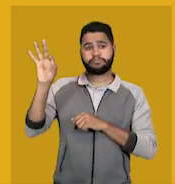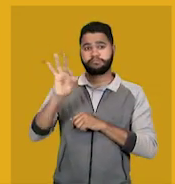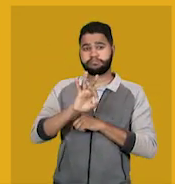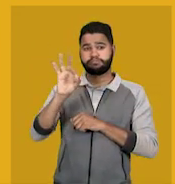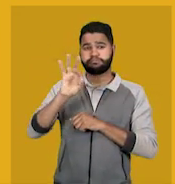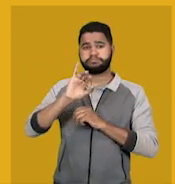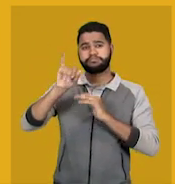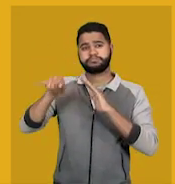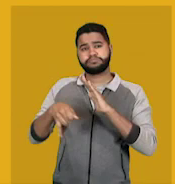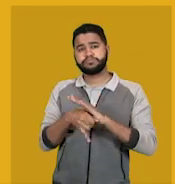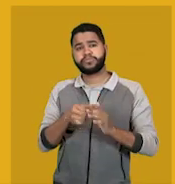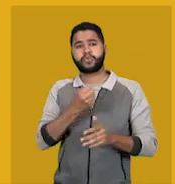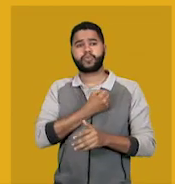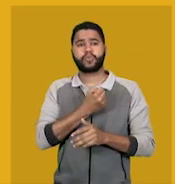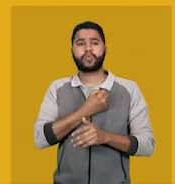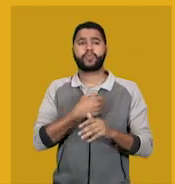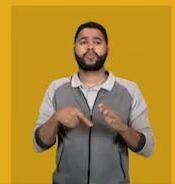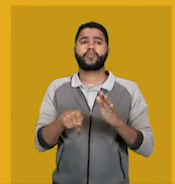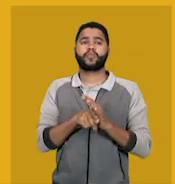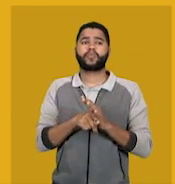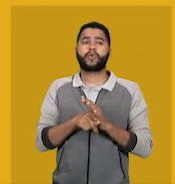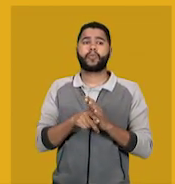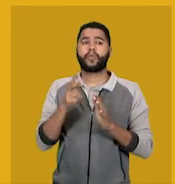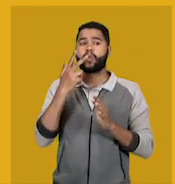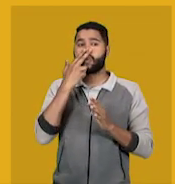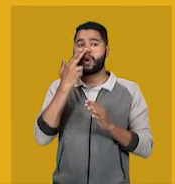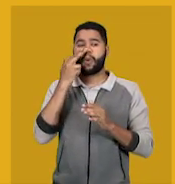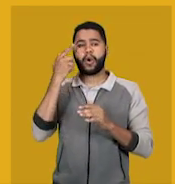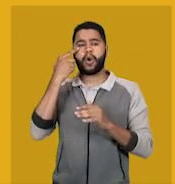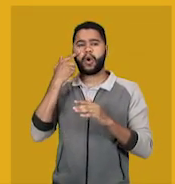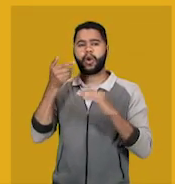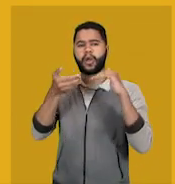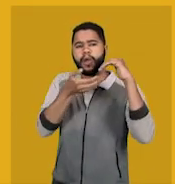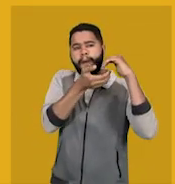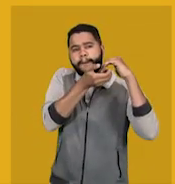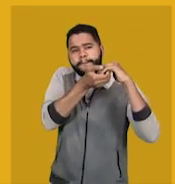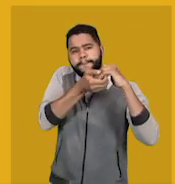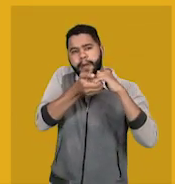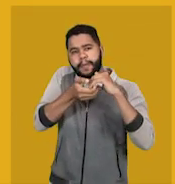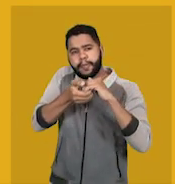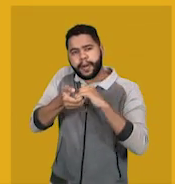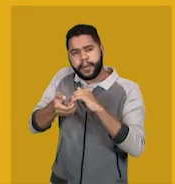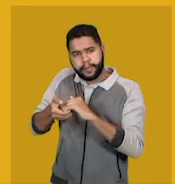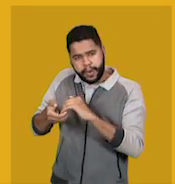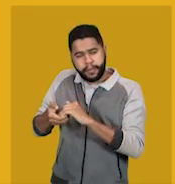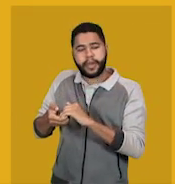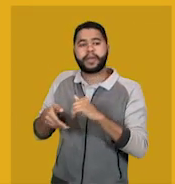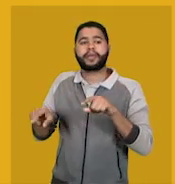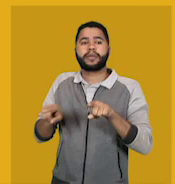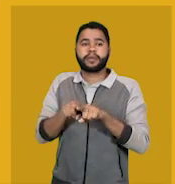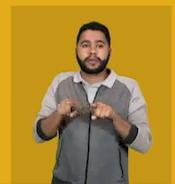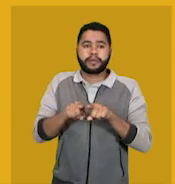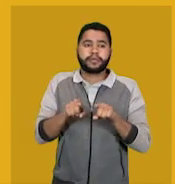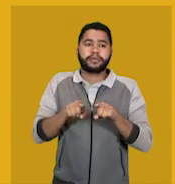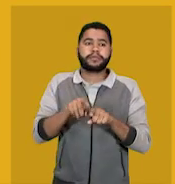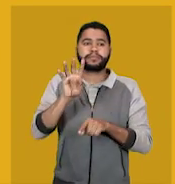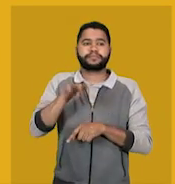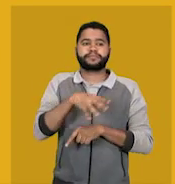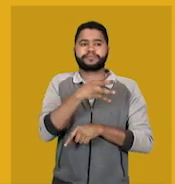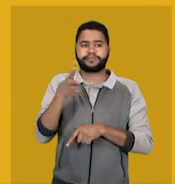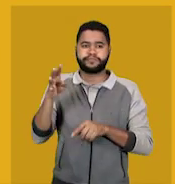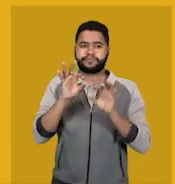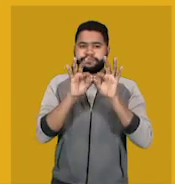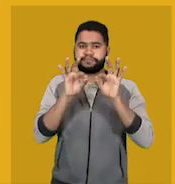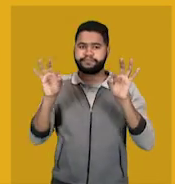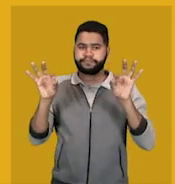os valores aproximados dos ângulos para os telhados, utilizando as relações métricas e a tabela de valor das relações